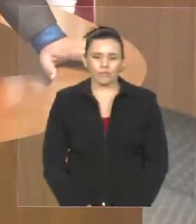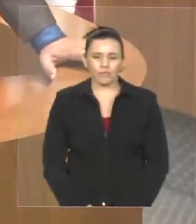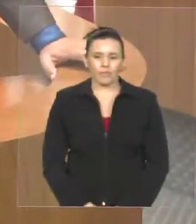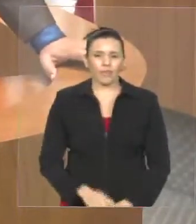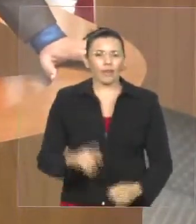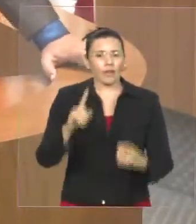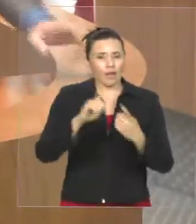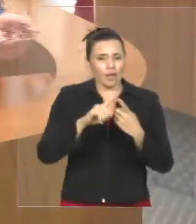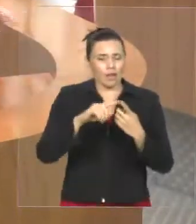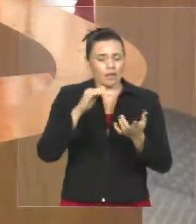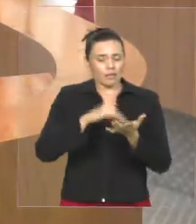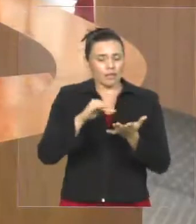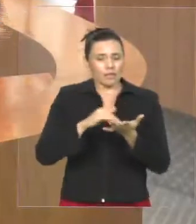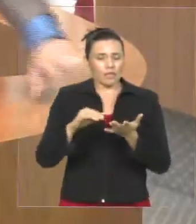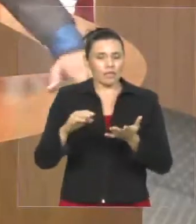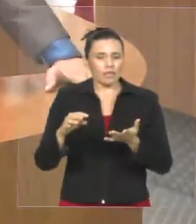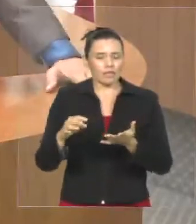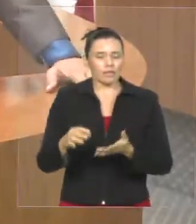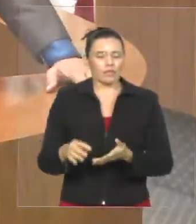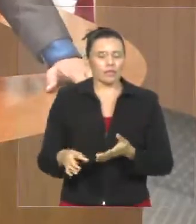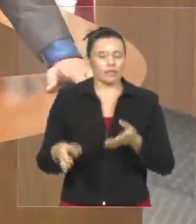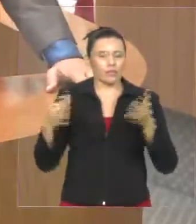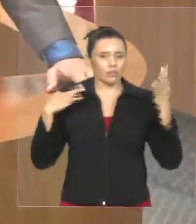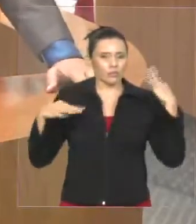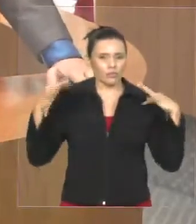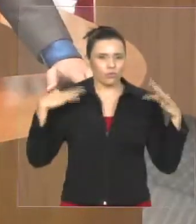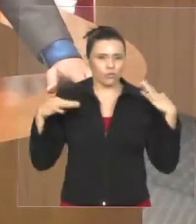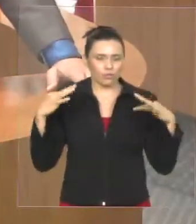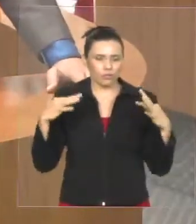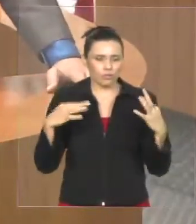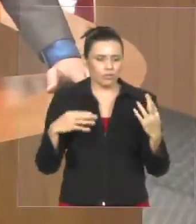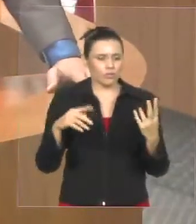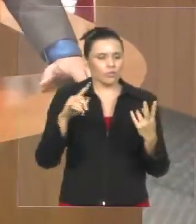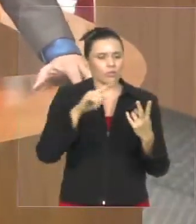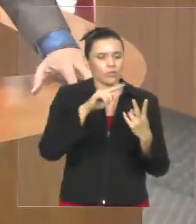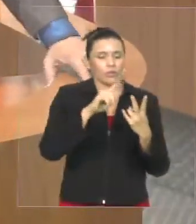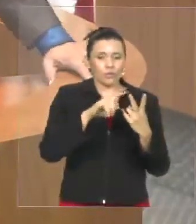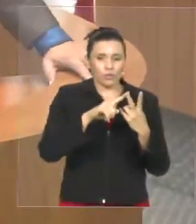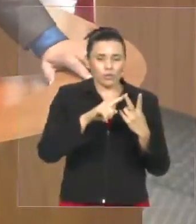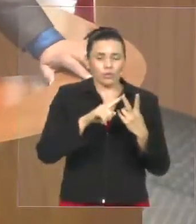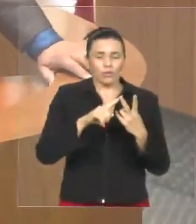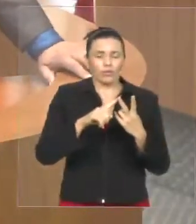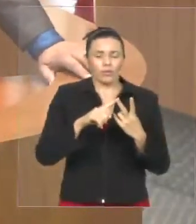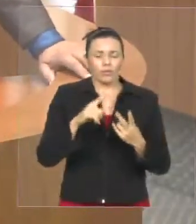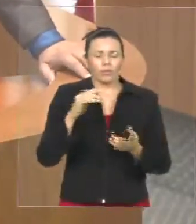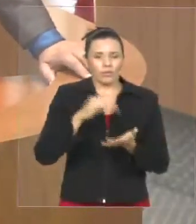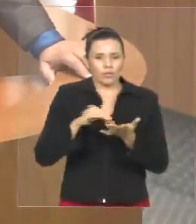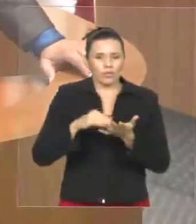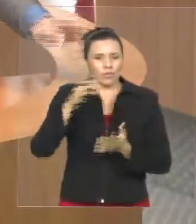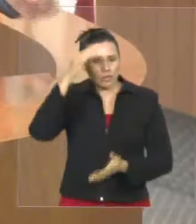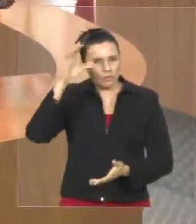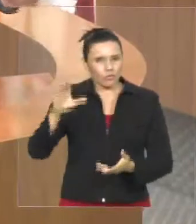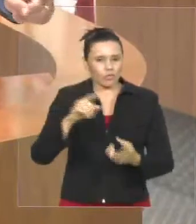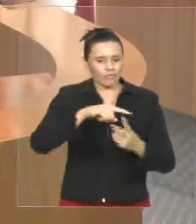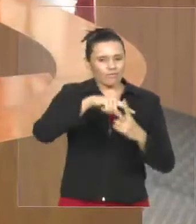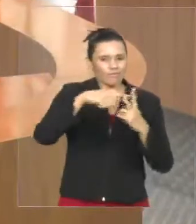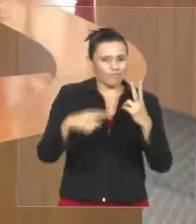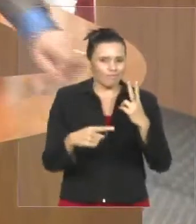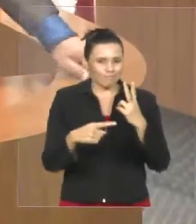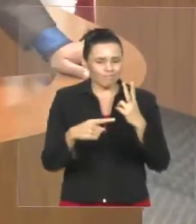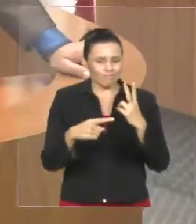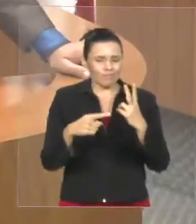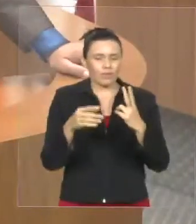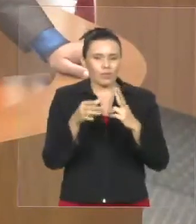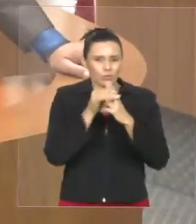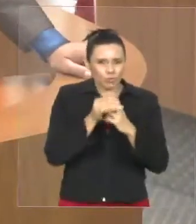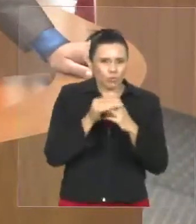Turismo, que foi fundida com a Secretaria de Cultura, da Secretaria de Comunicação, que foi